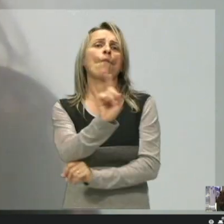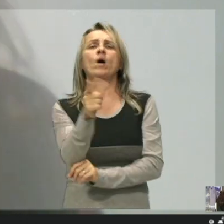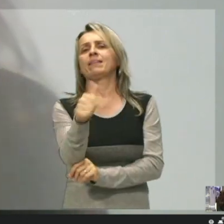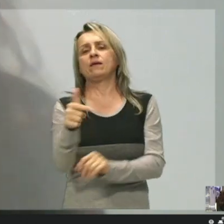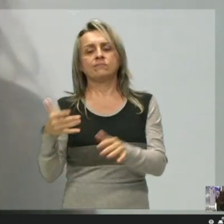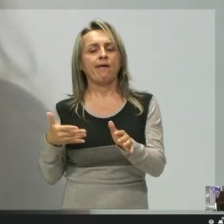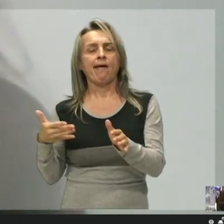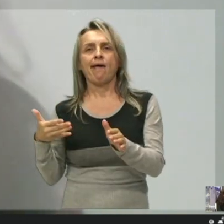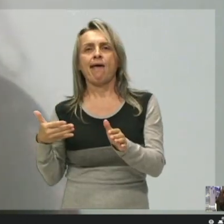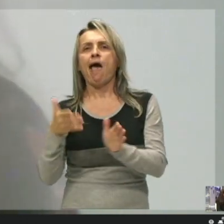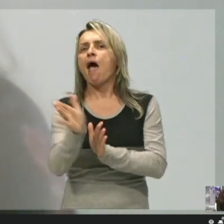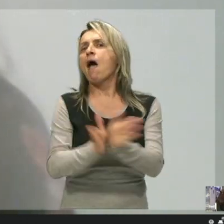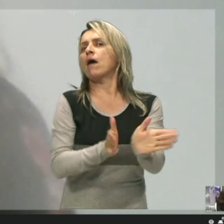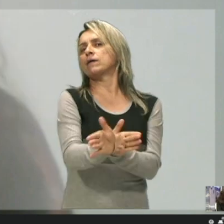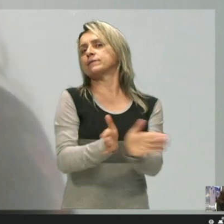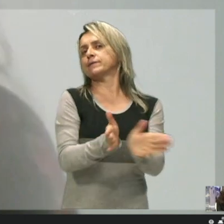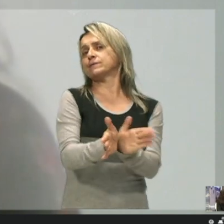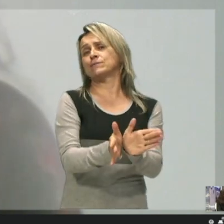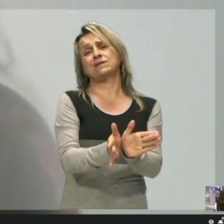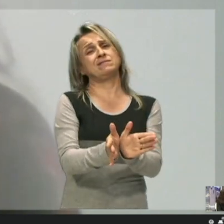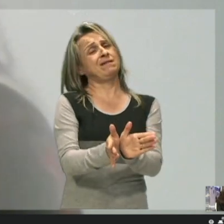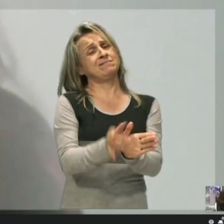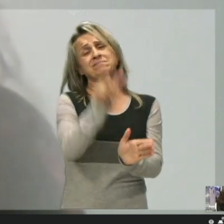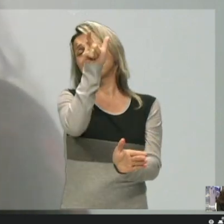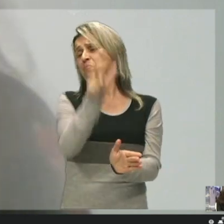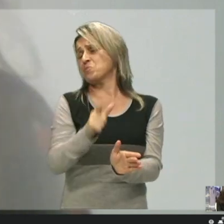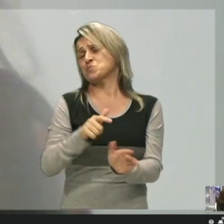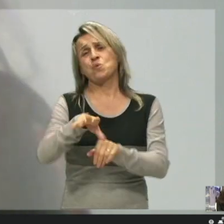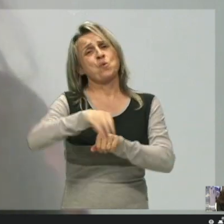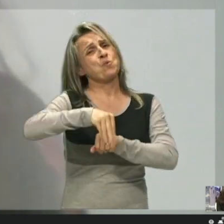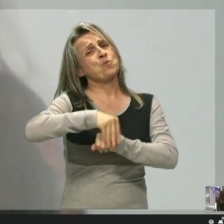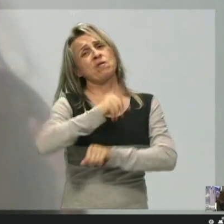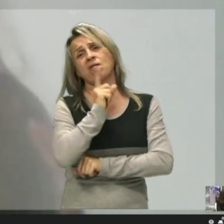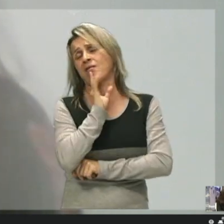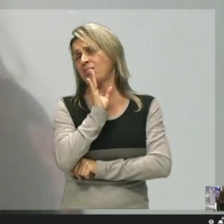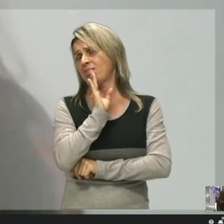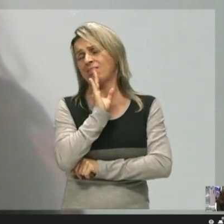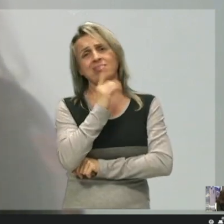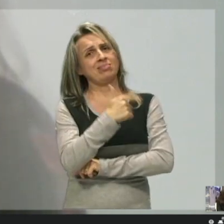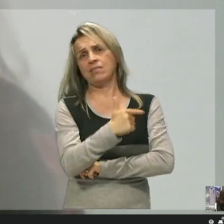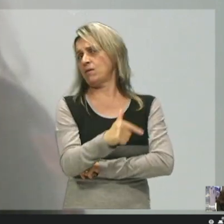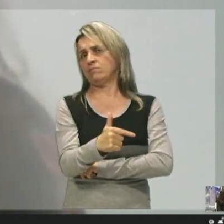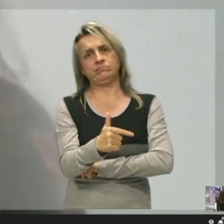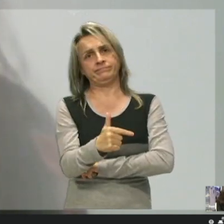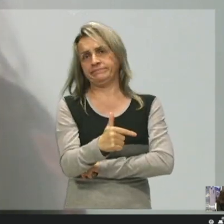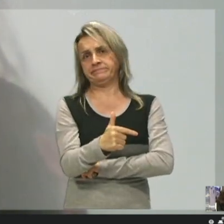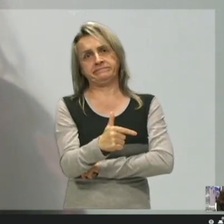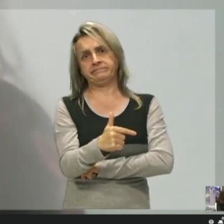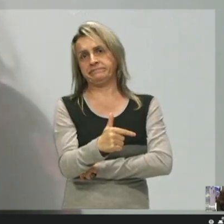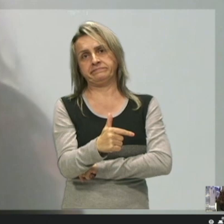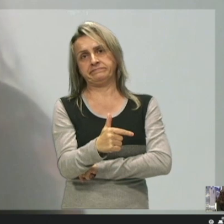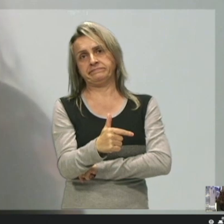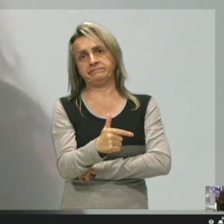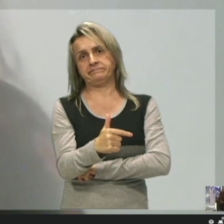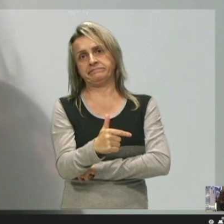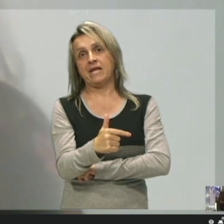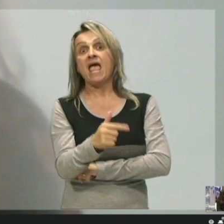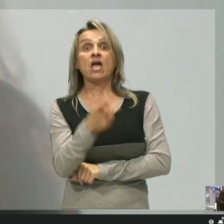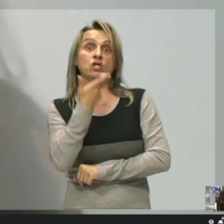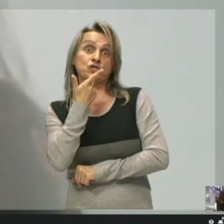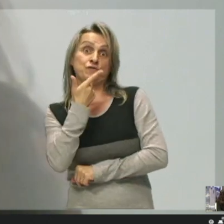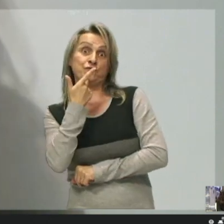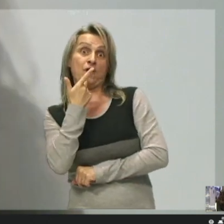muito bonito sobre diversidade, sobre inclusão, mas tudo aquilo que é diverso para a gente nos causa estranheza. Então, a